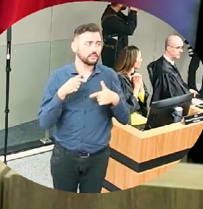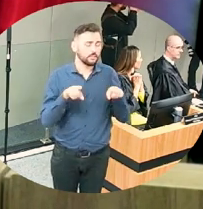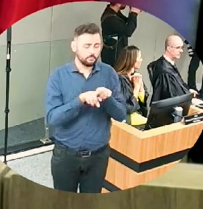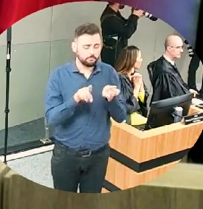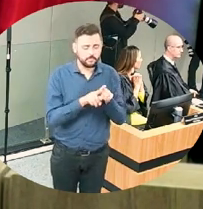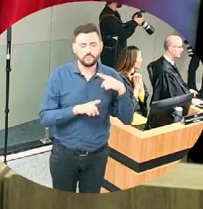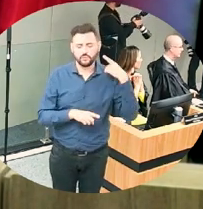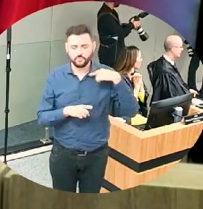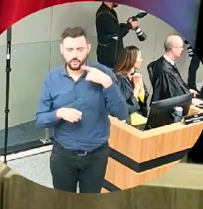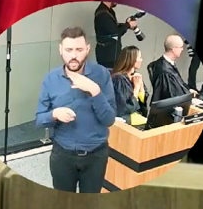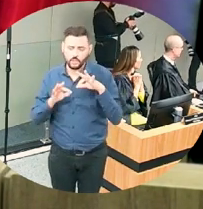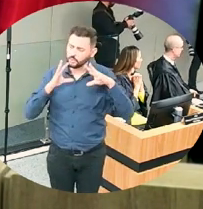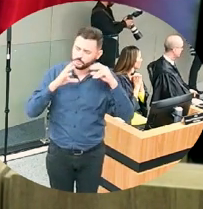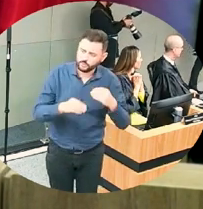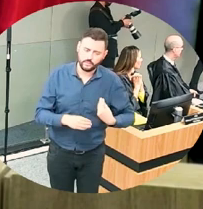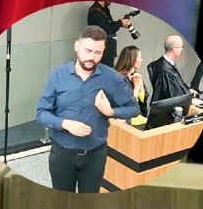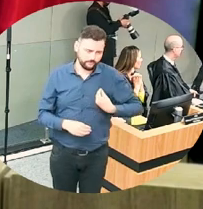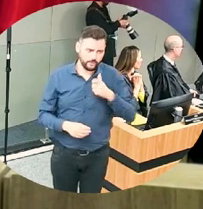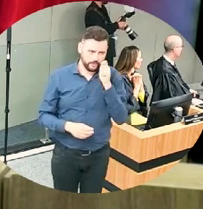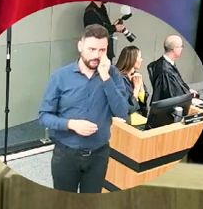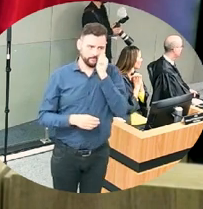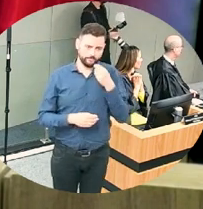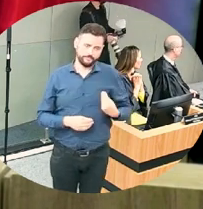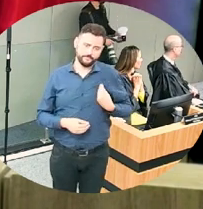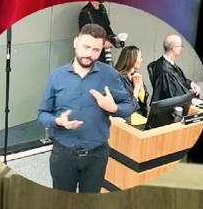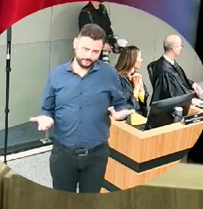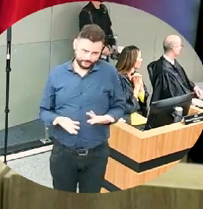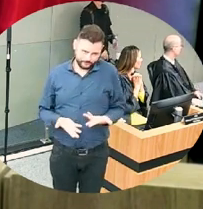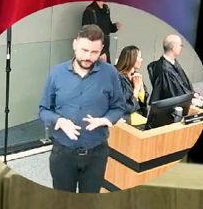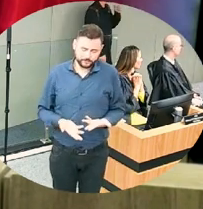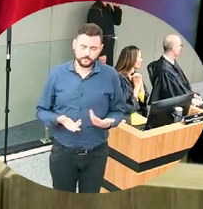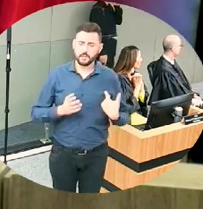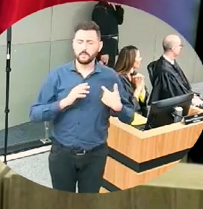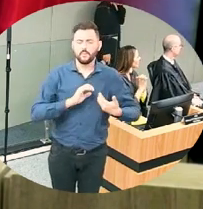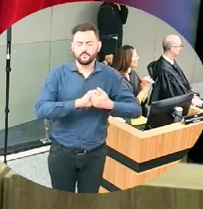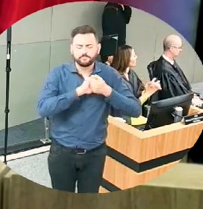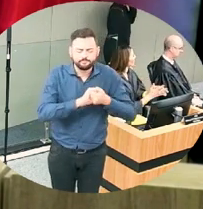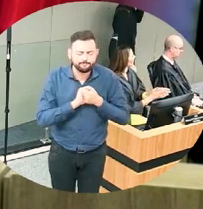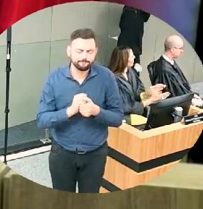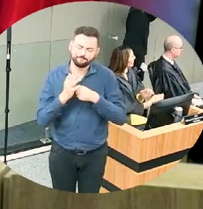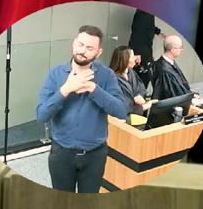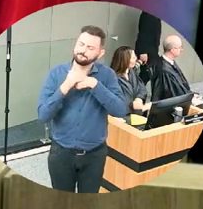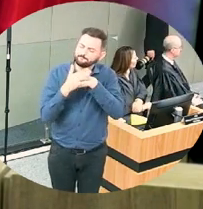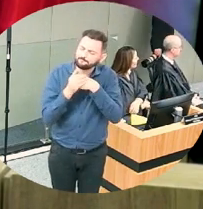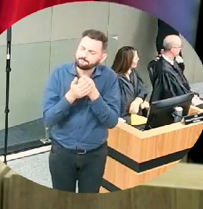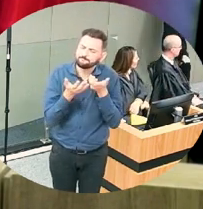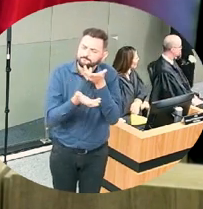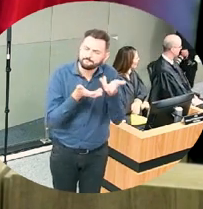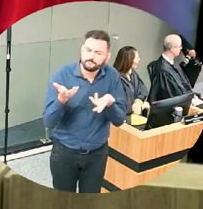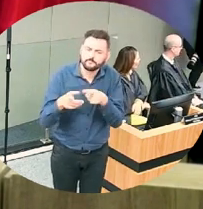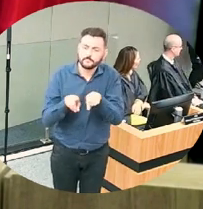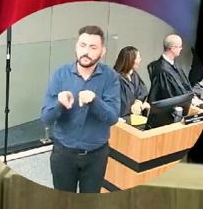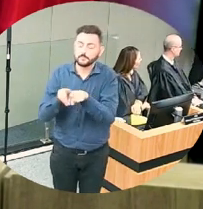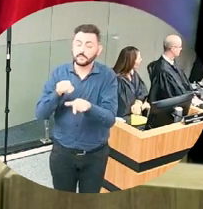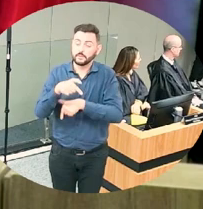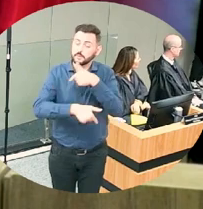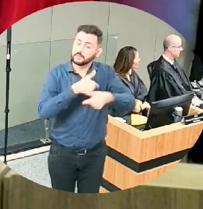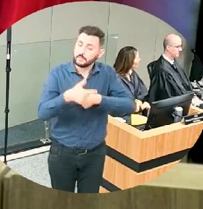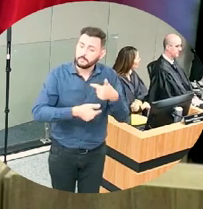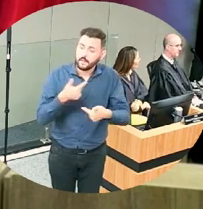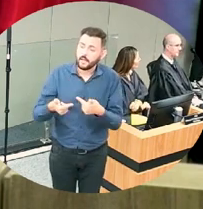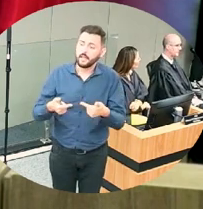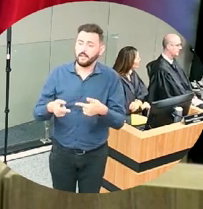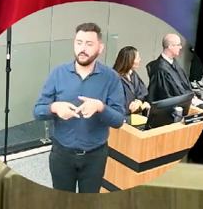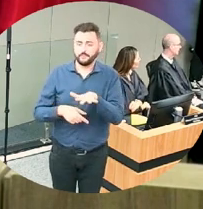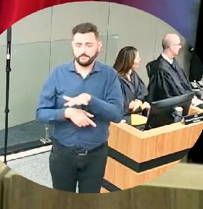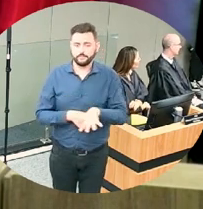advogadas que estão conosco também meu cumprimento muito carinhoso aos integrantes do Ministério Público do Trabalho